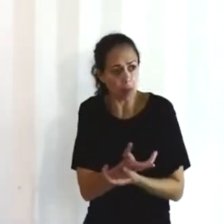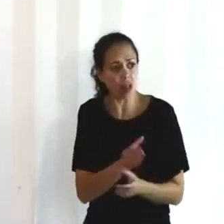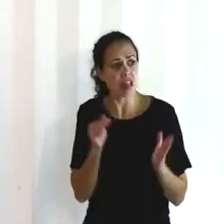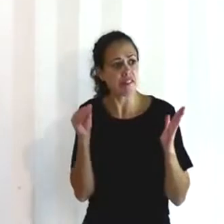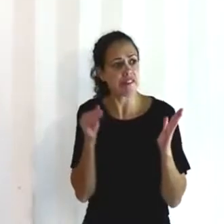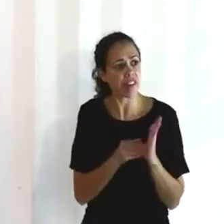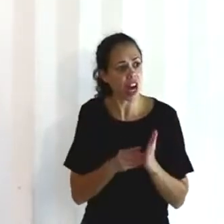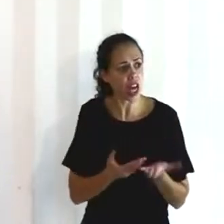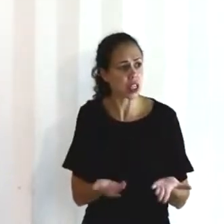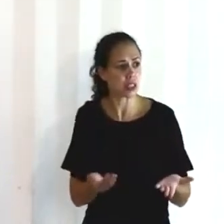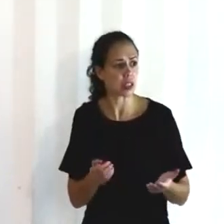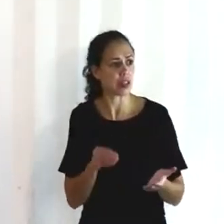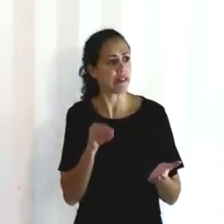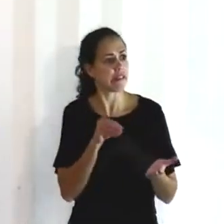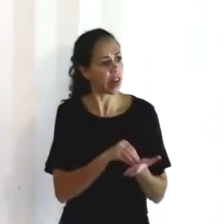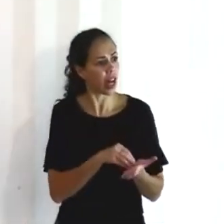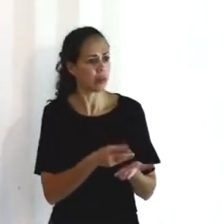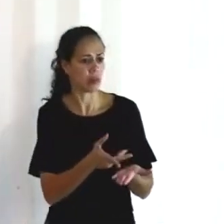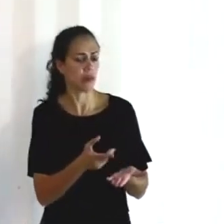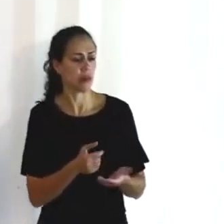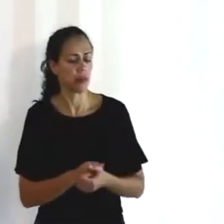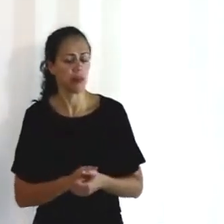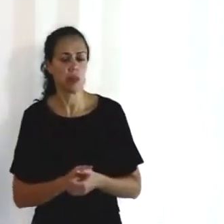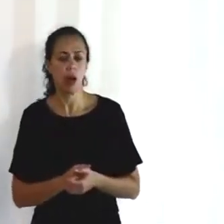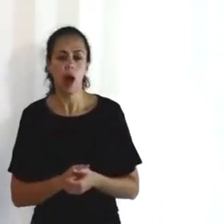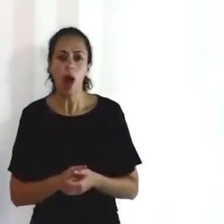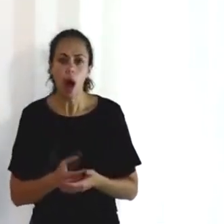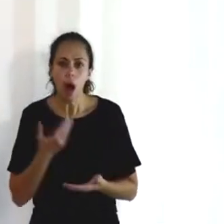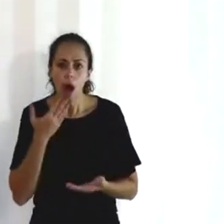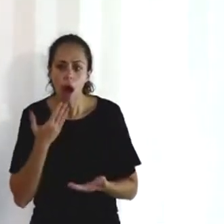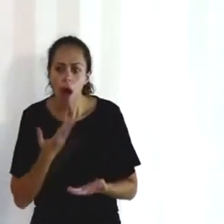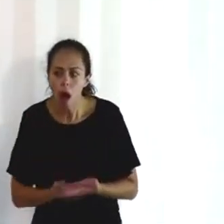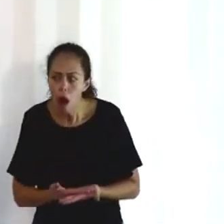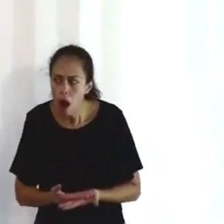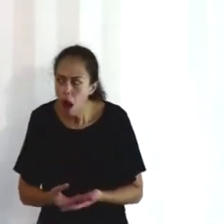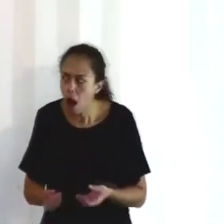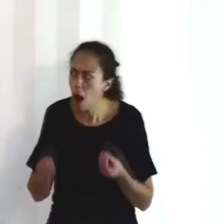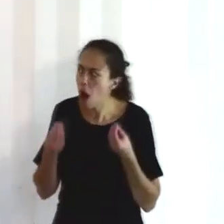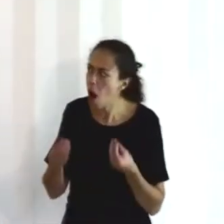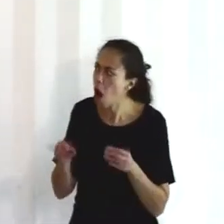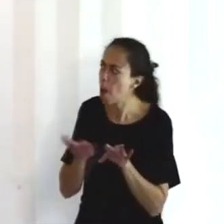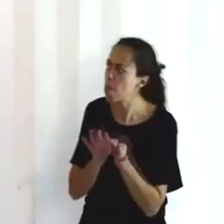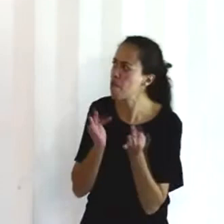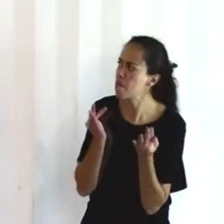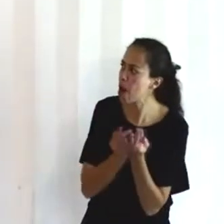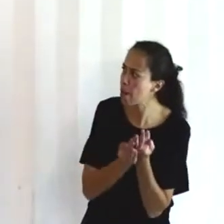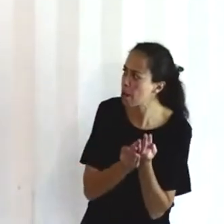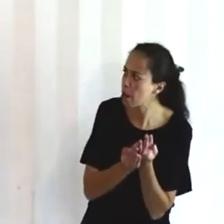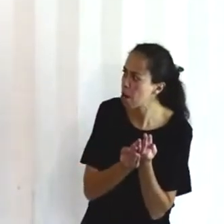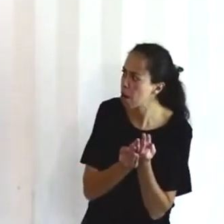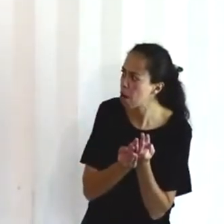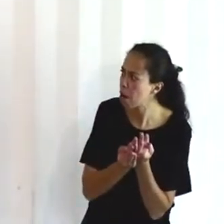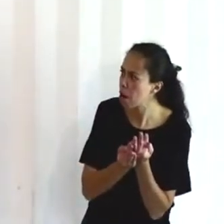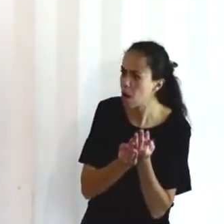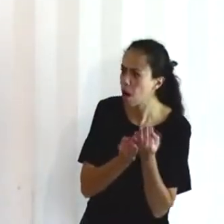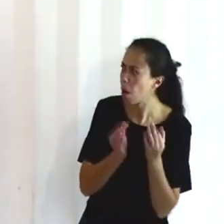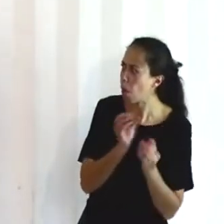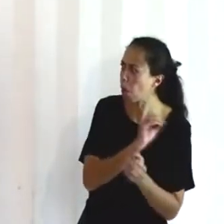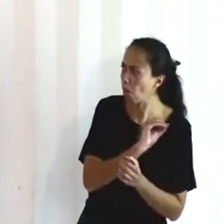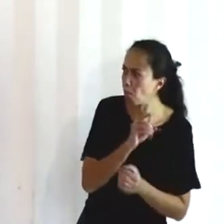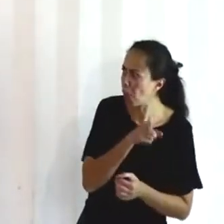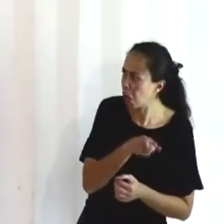Acontece. O que isso nos ensina? Que perdão é um exercício difícil, não é uma coisa simples